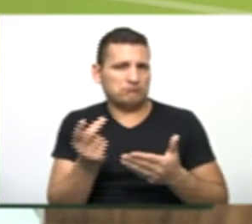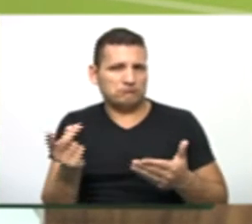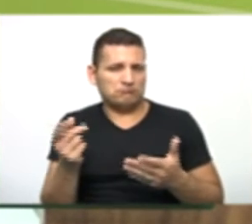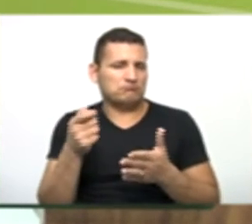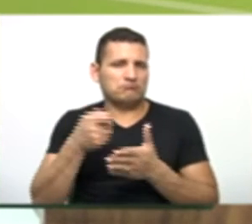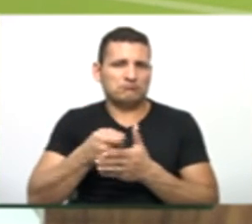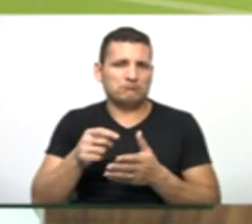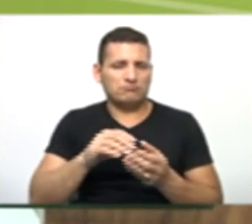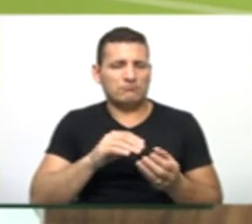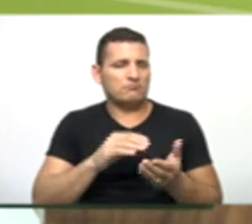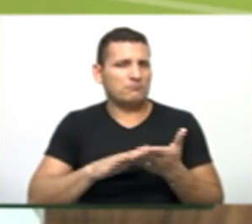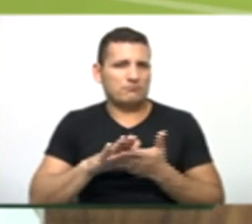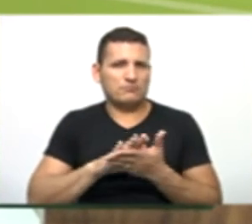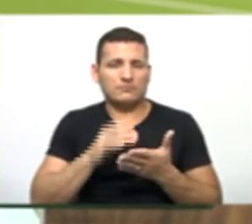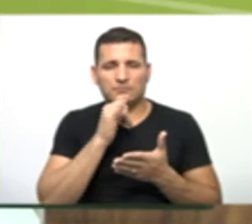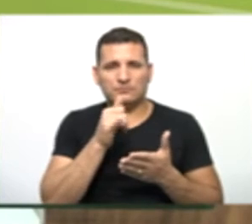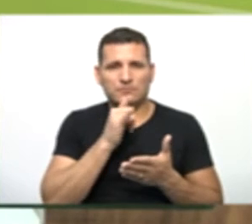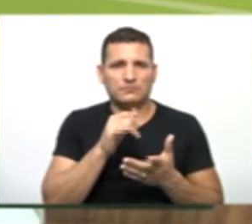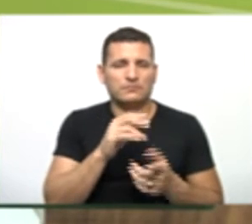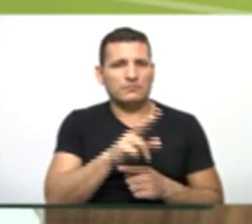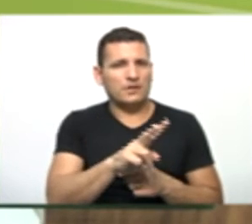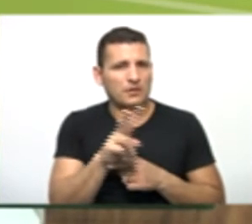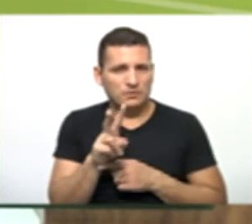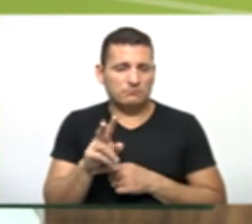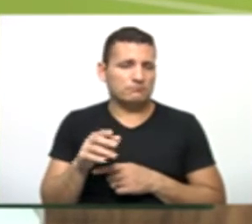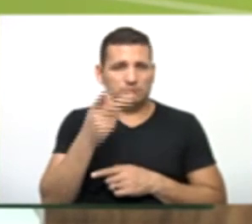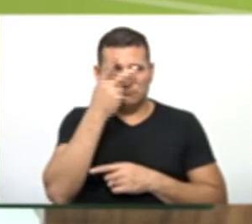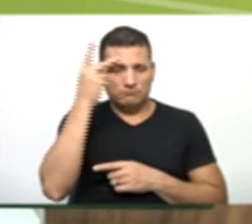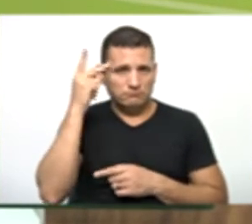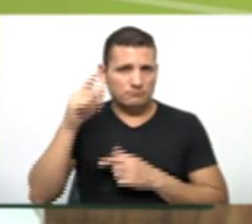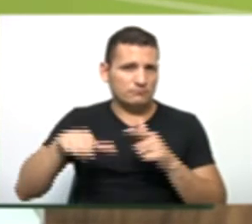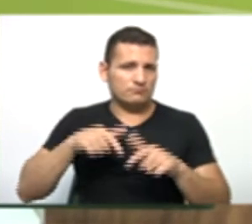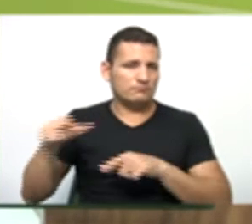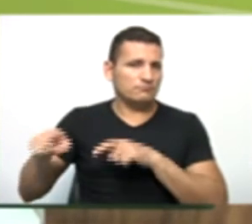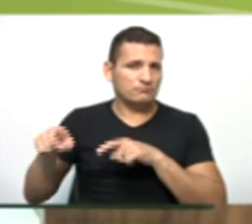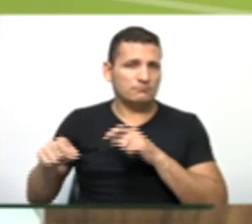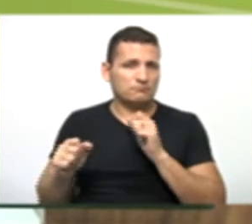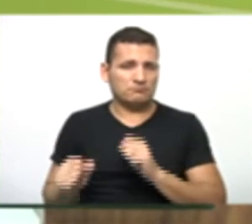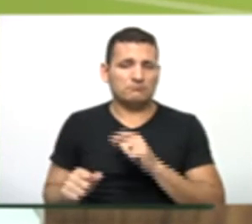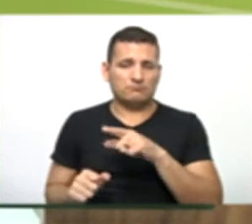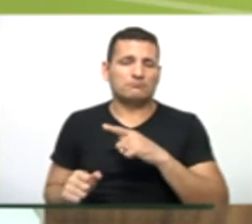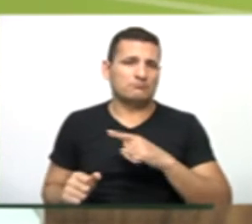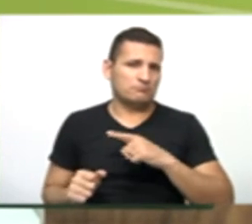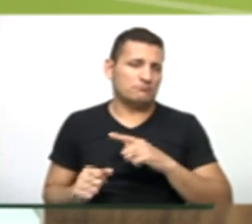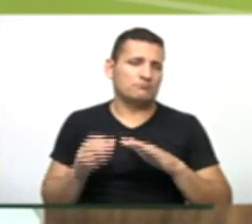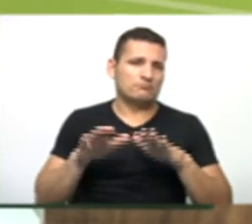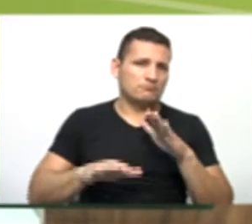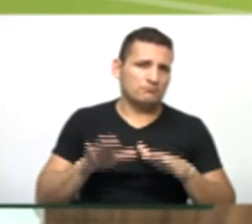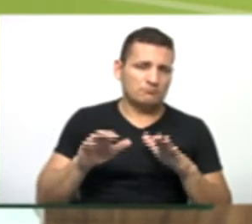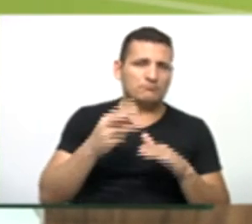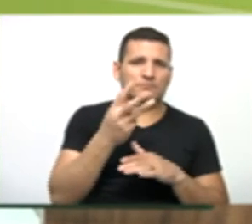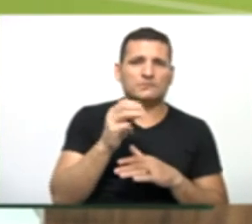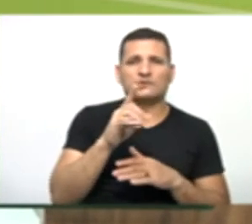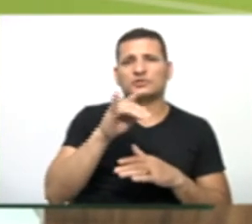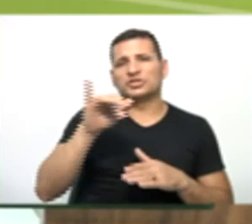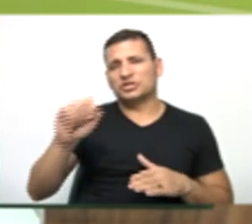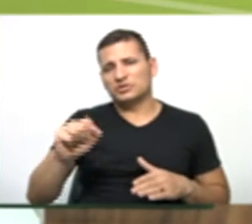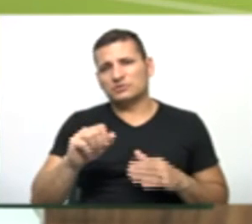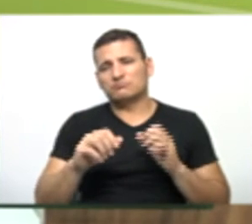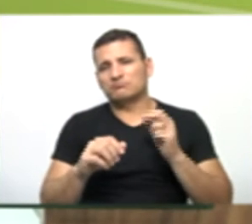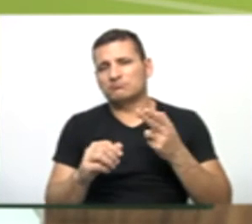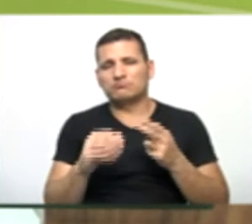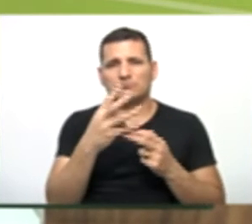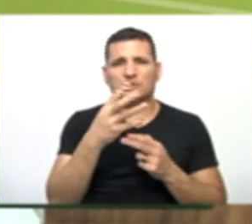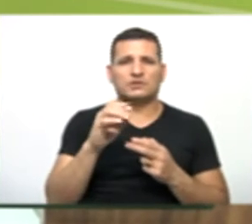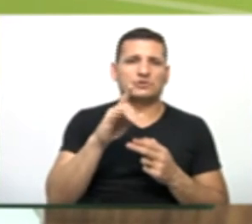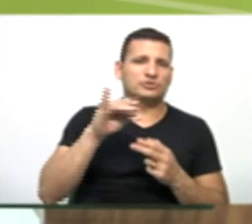quando se destina empréstimos a produtores rurais, pode haver uma carência no período de estiagem, no período que não há produção. E